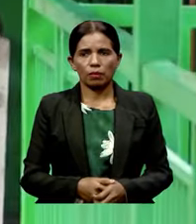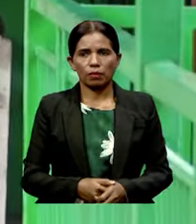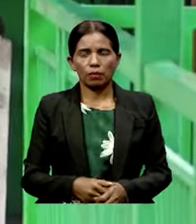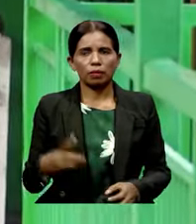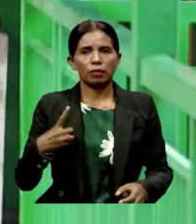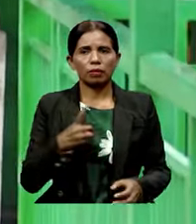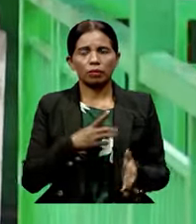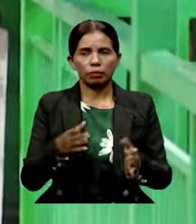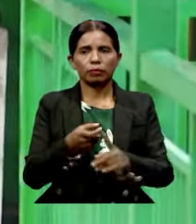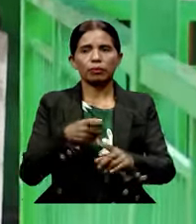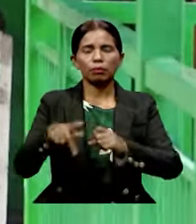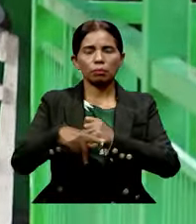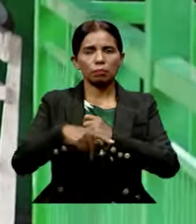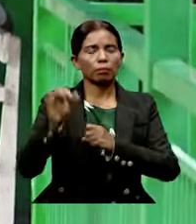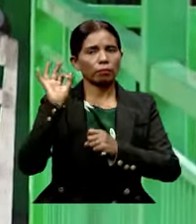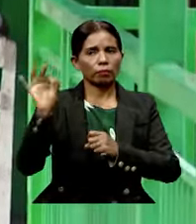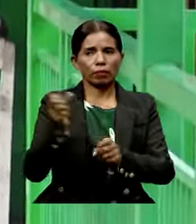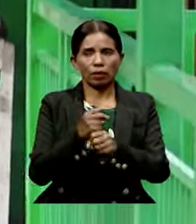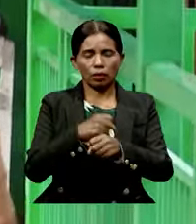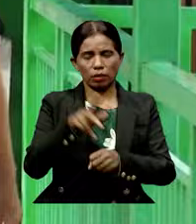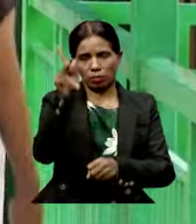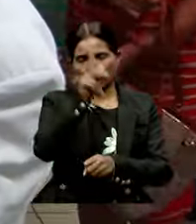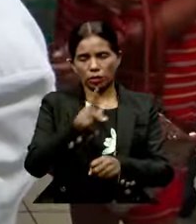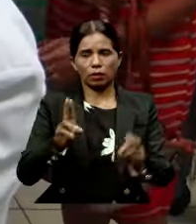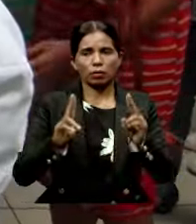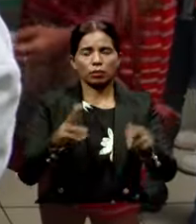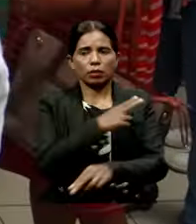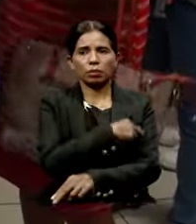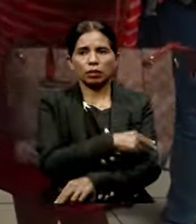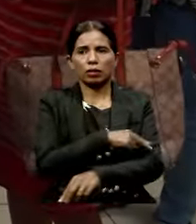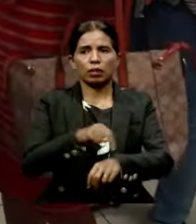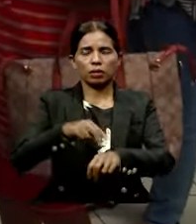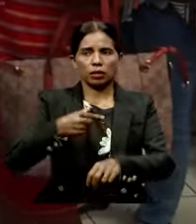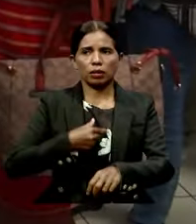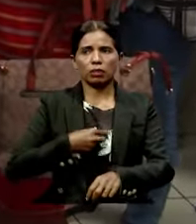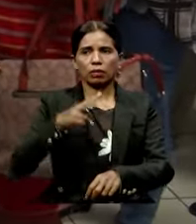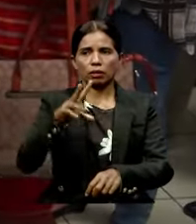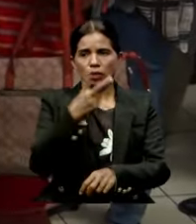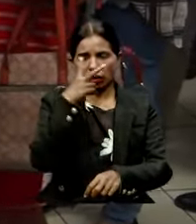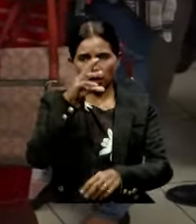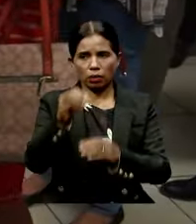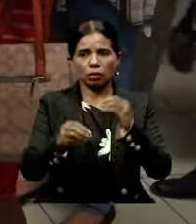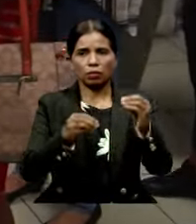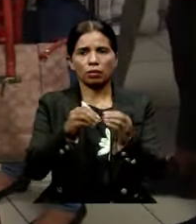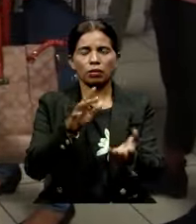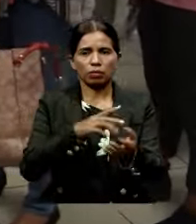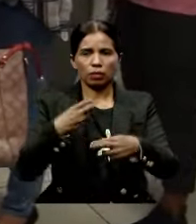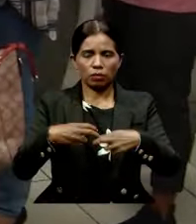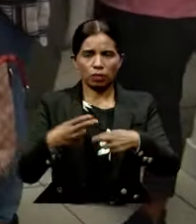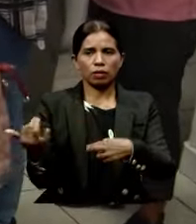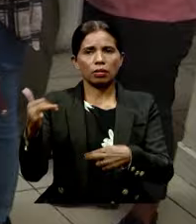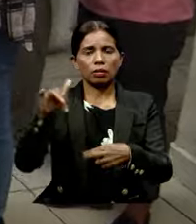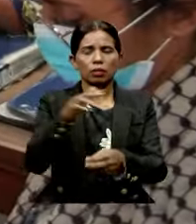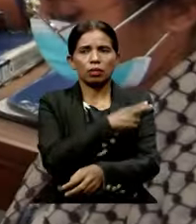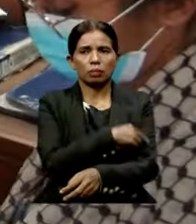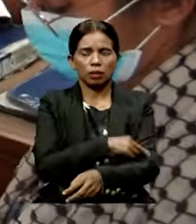Deputado Sira Husi Bancada Fratelin Hall Fiscalização Urgente e Hospital Nacional Guido Valdares, onde observa direita situação no dificuldade Sira Nebe